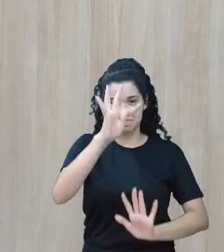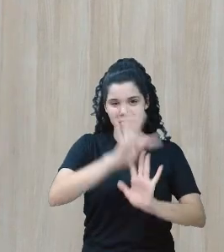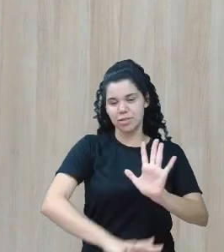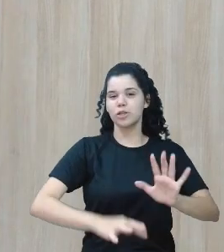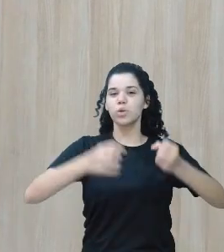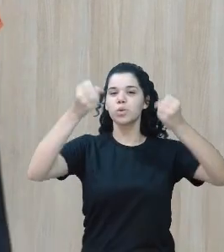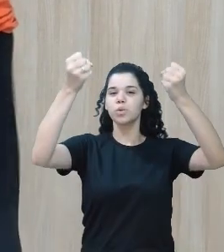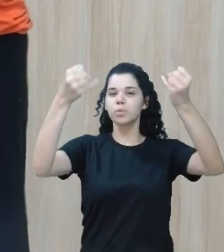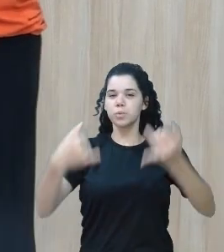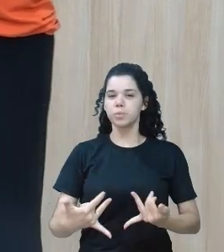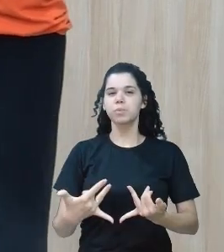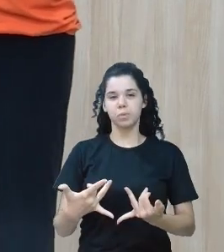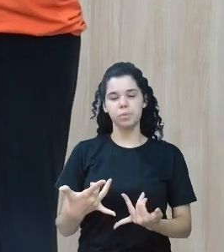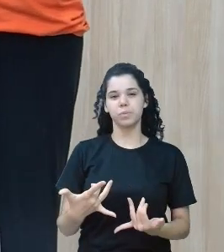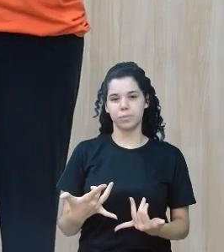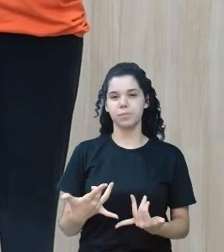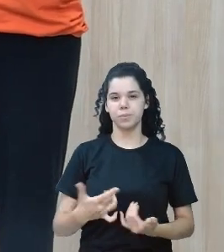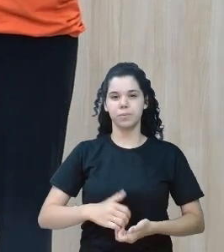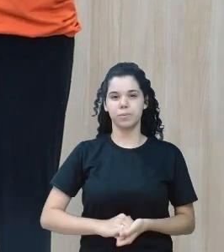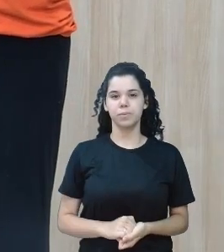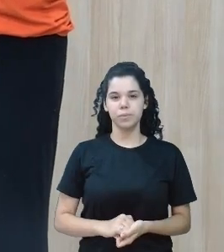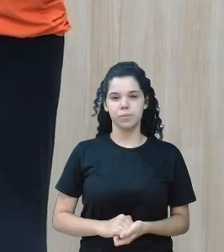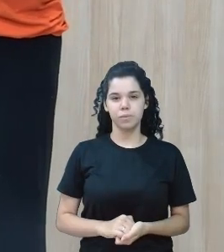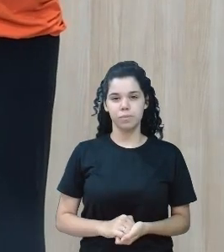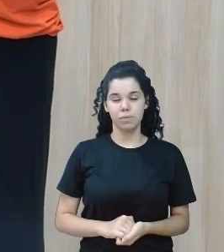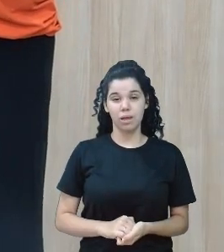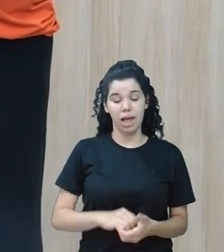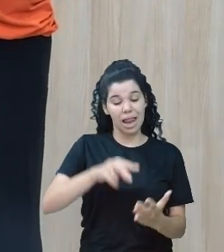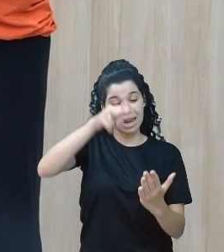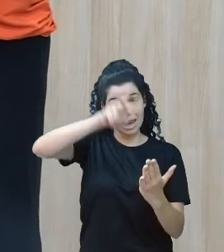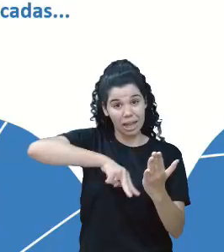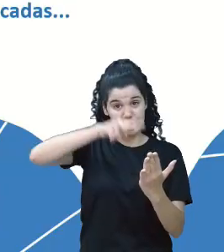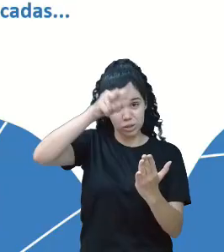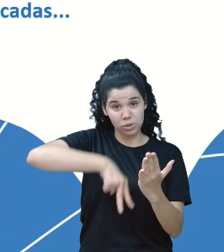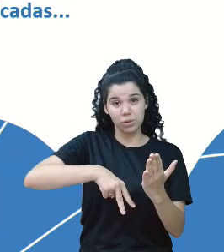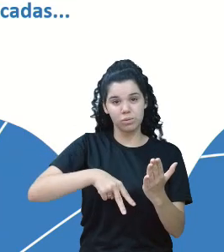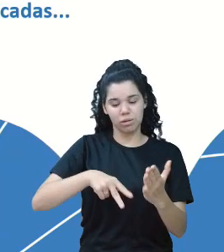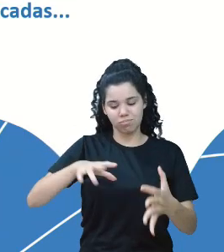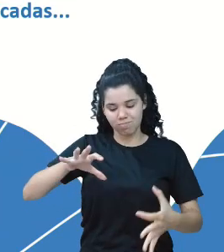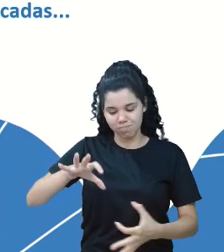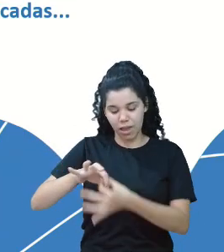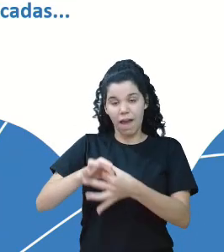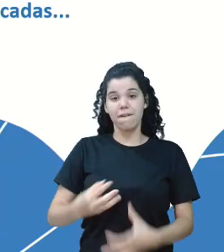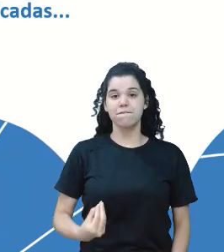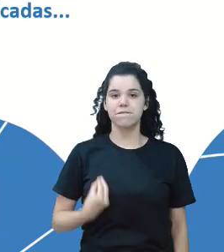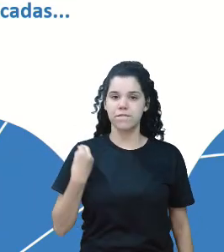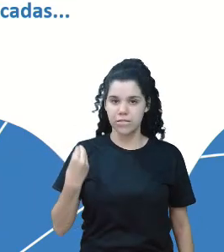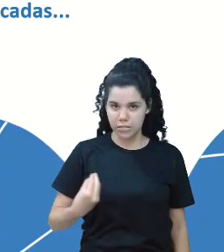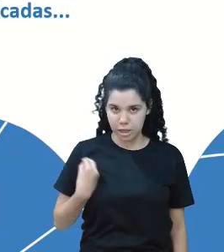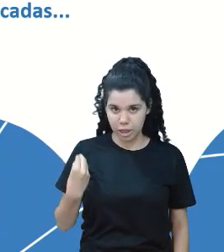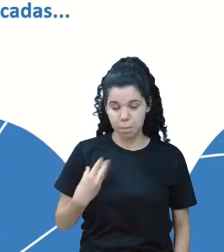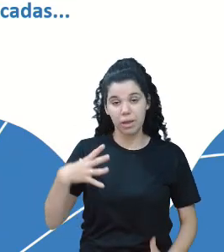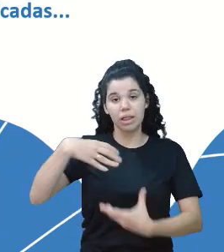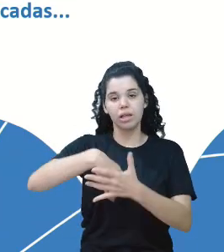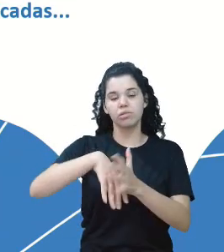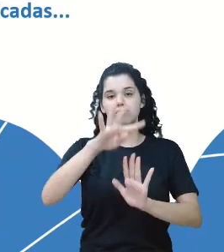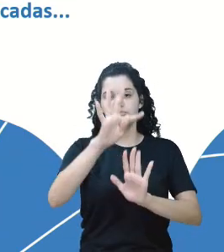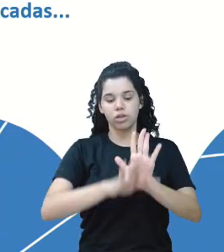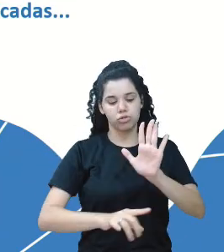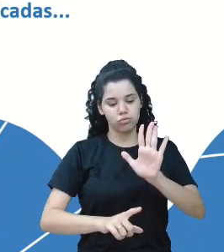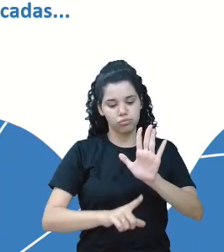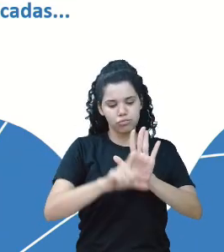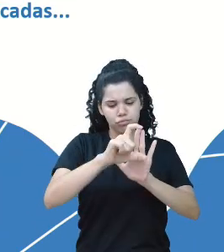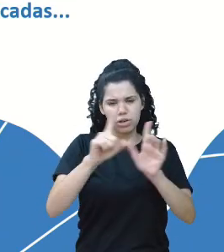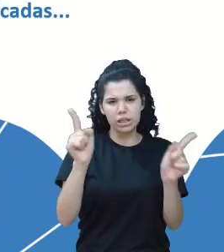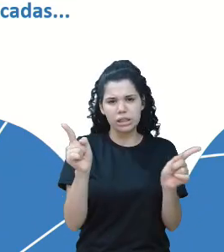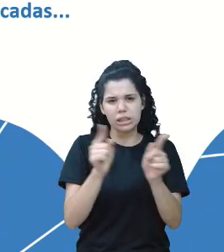contando justamente isso aqui. Tornar a leitura parte da vida do leitor, porque está repleta de textos curtos,